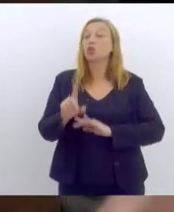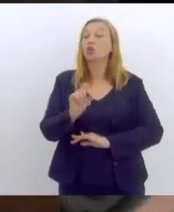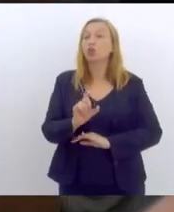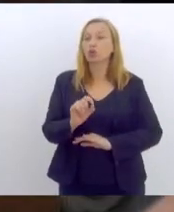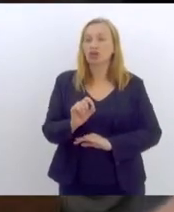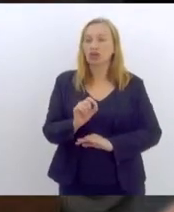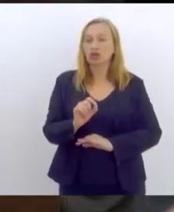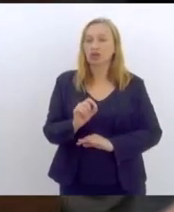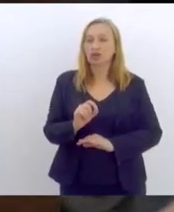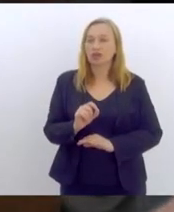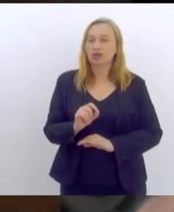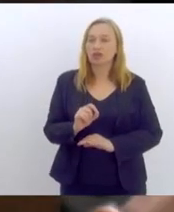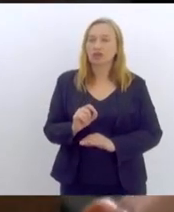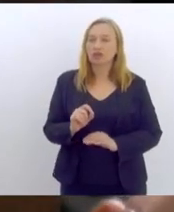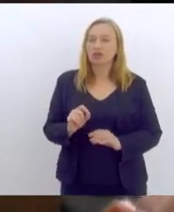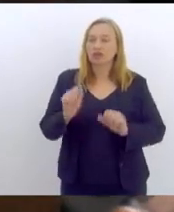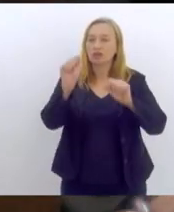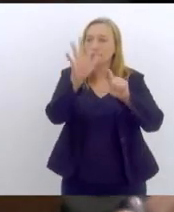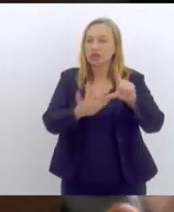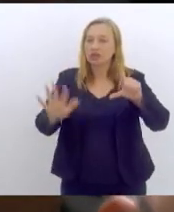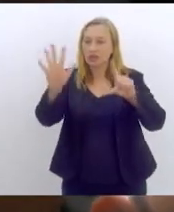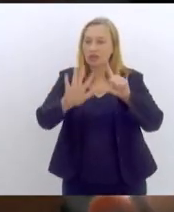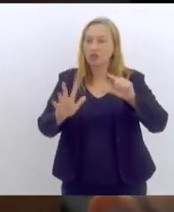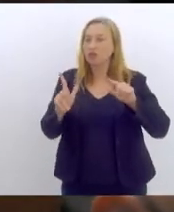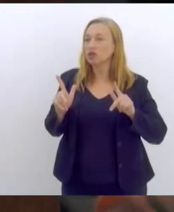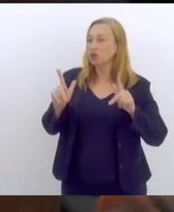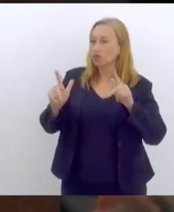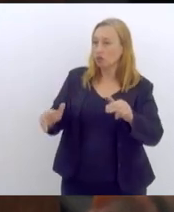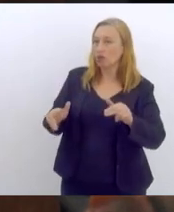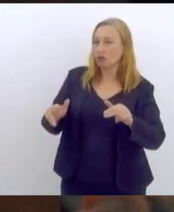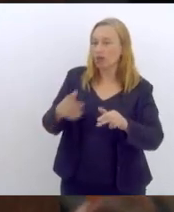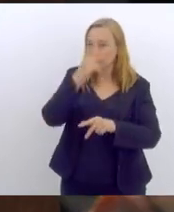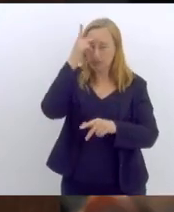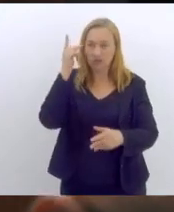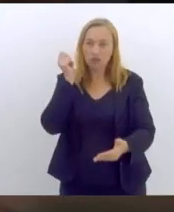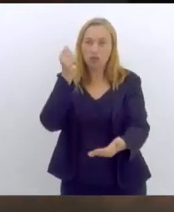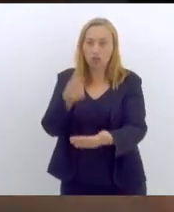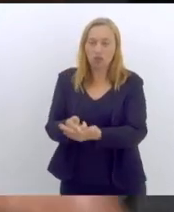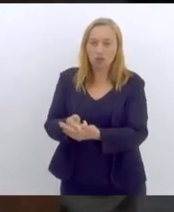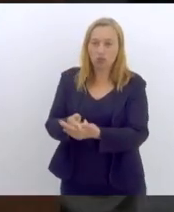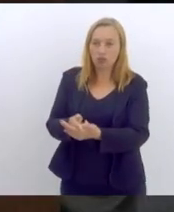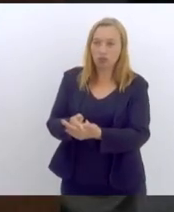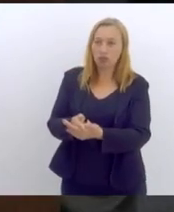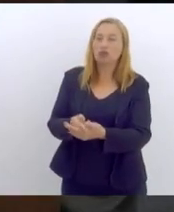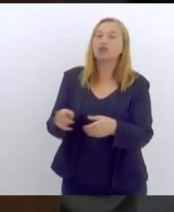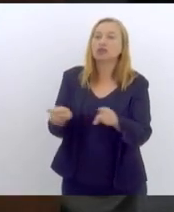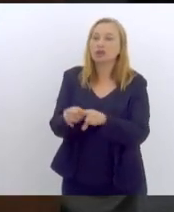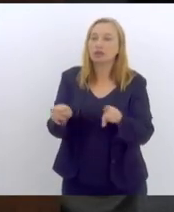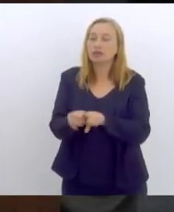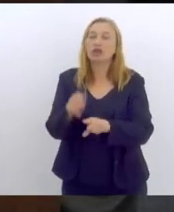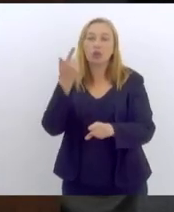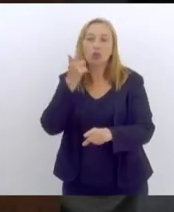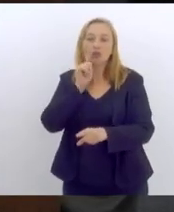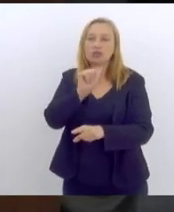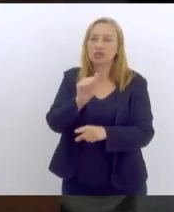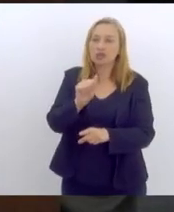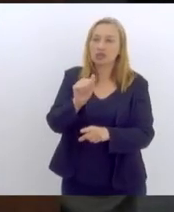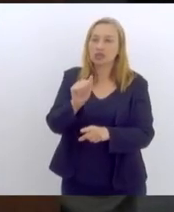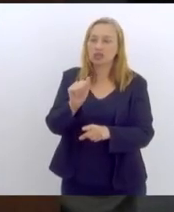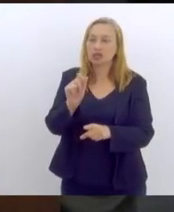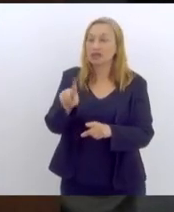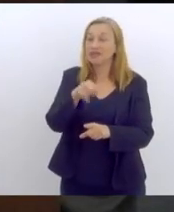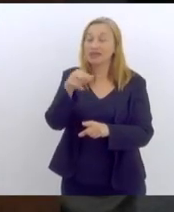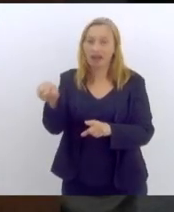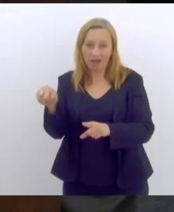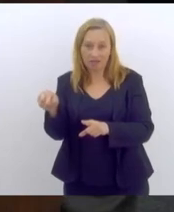pela mesma plataforma na qual o consumidor fez aquela compra, ele também consiga desfazê-la,